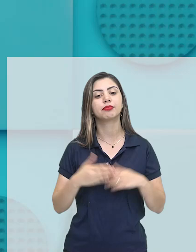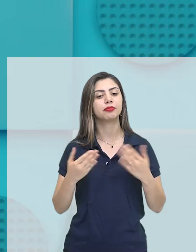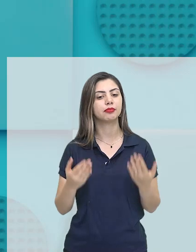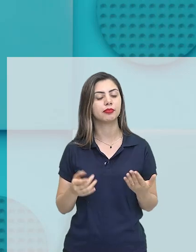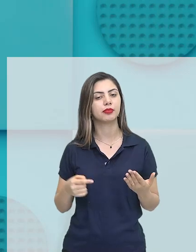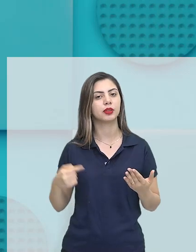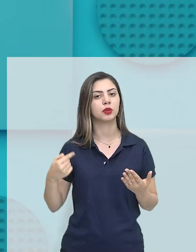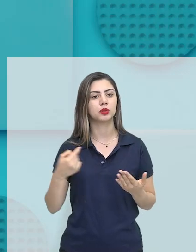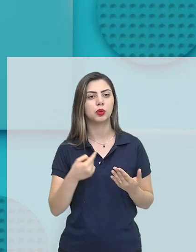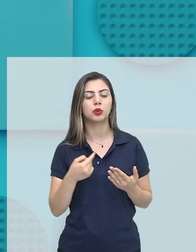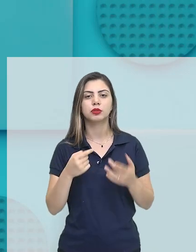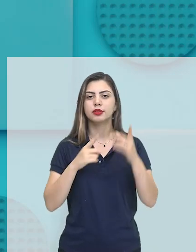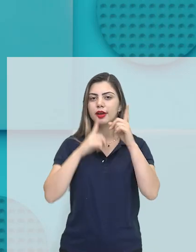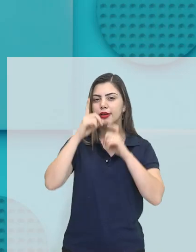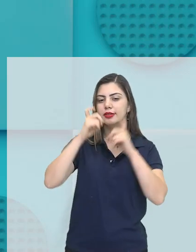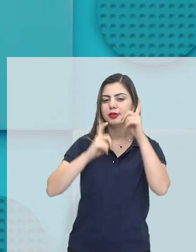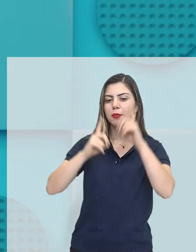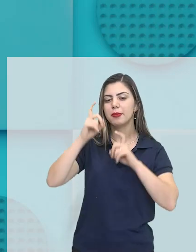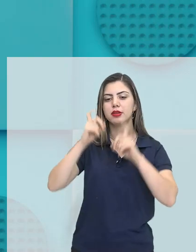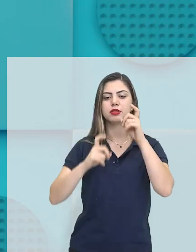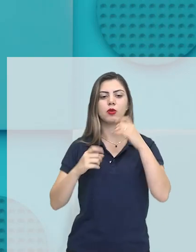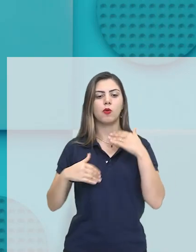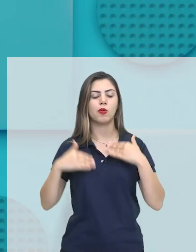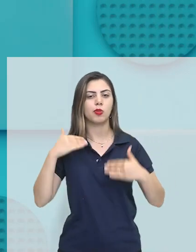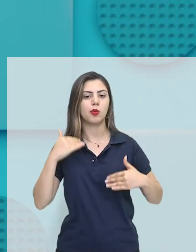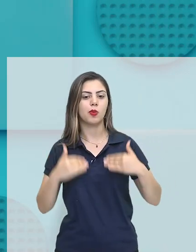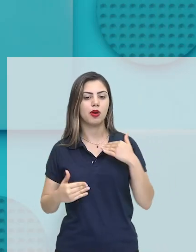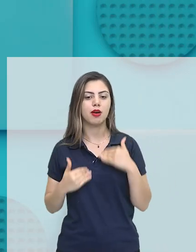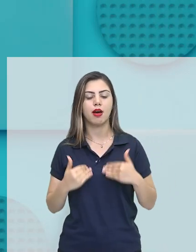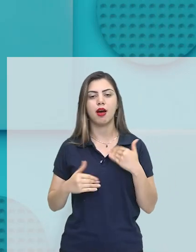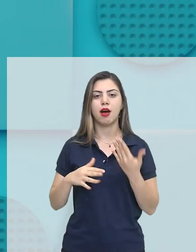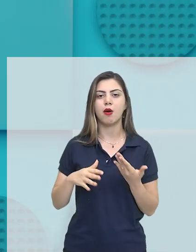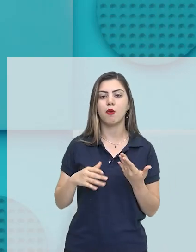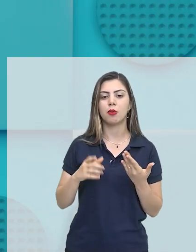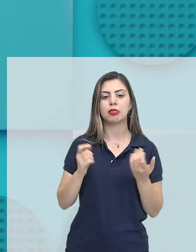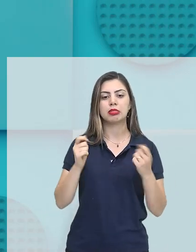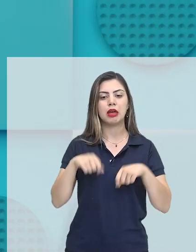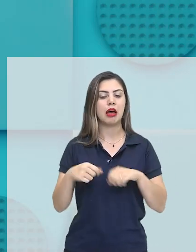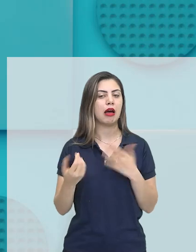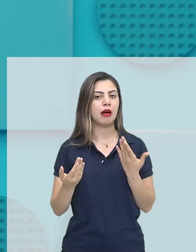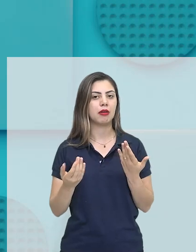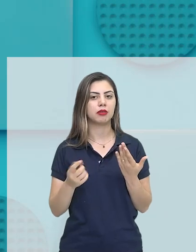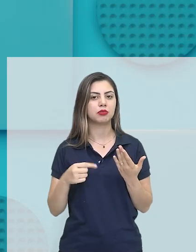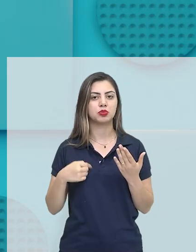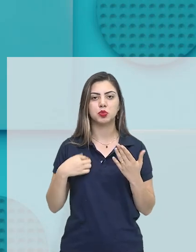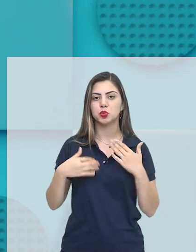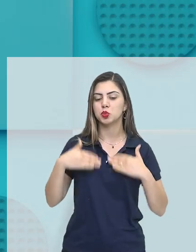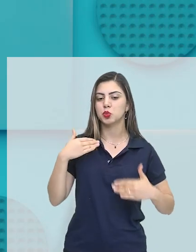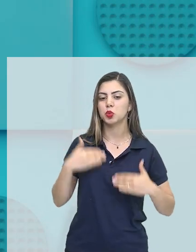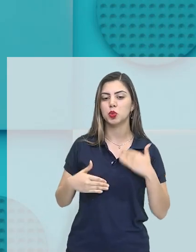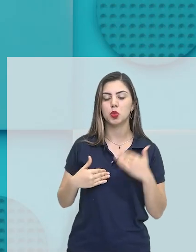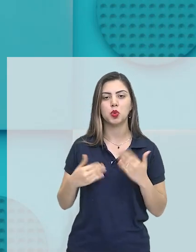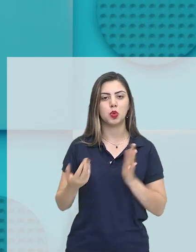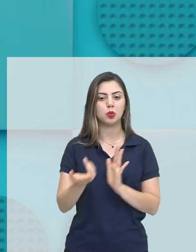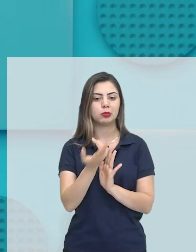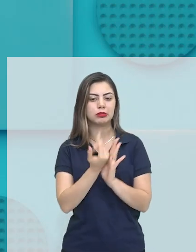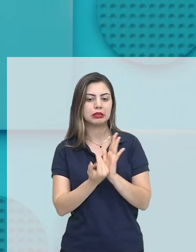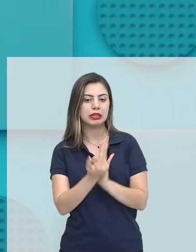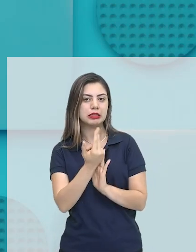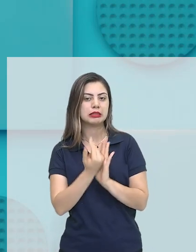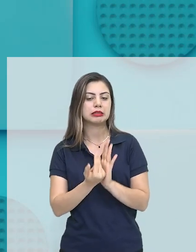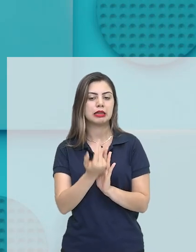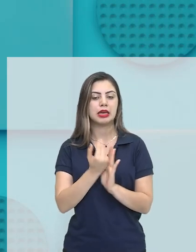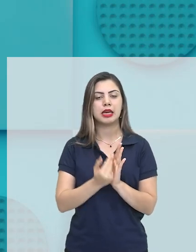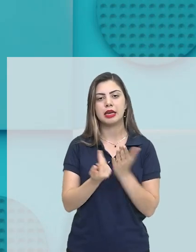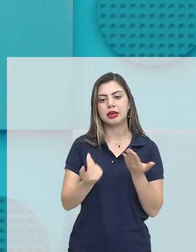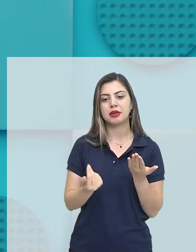corpo, as nossas expressões faciais, mímica, corporais, né, desenhos,